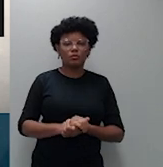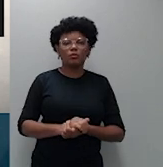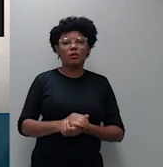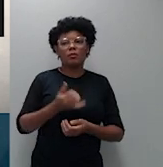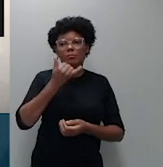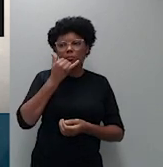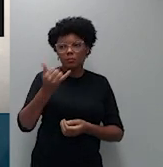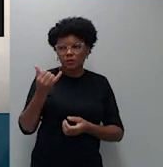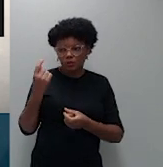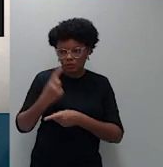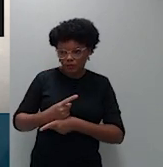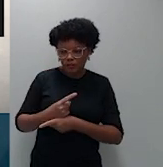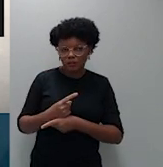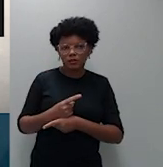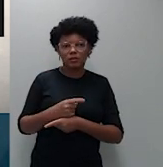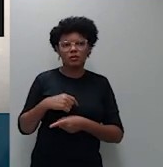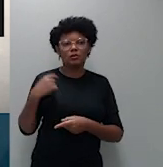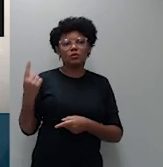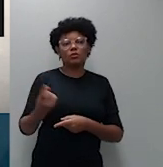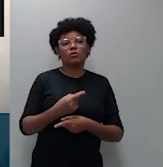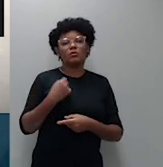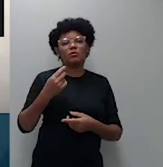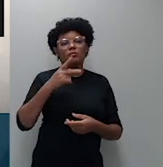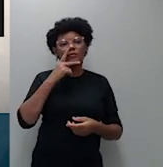aqui nós estamos falando